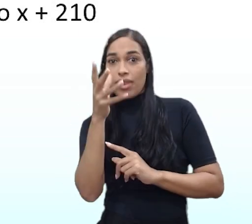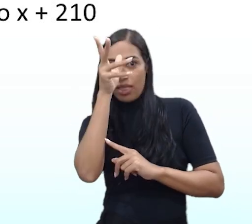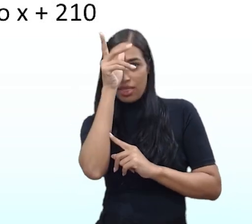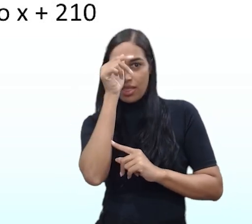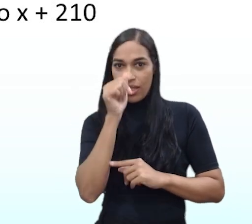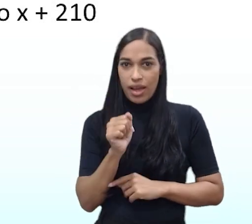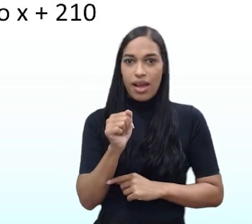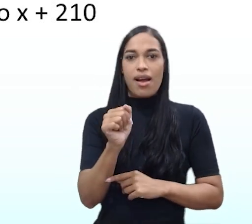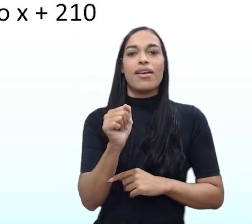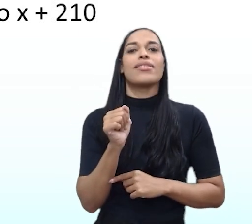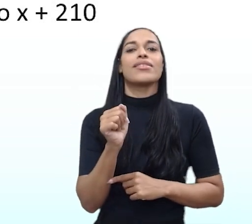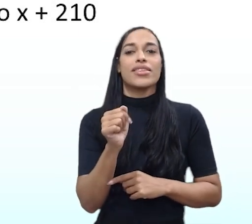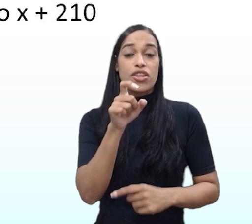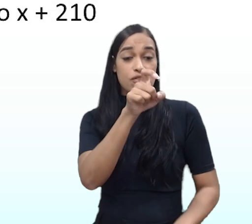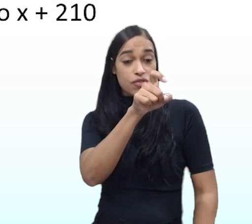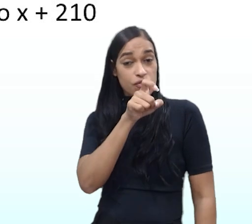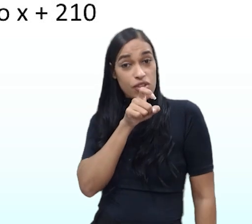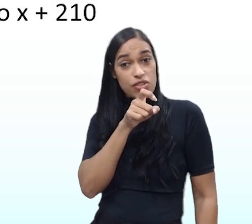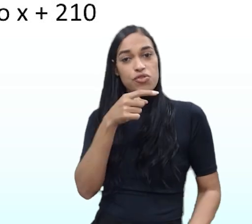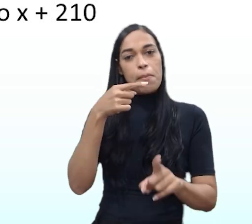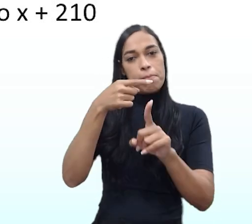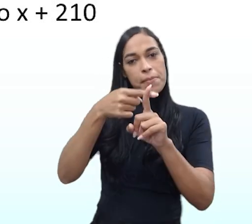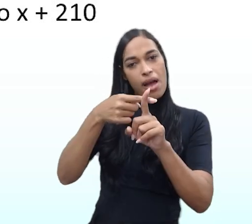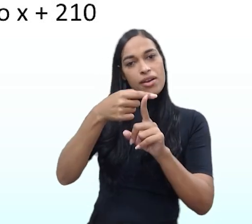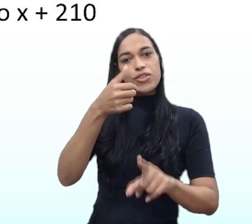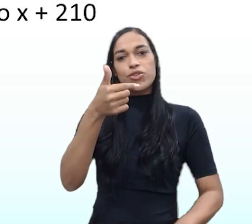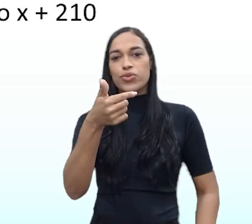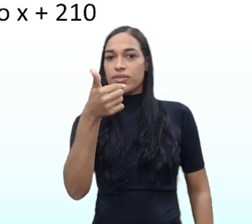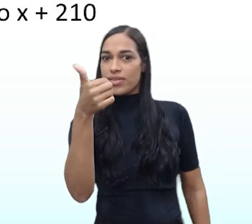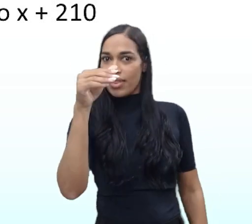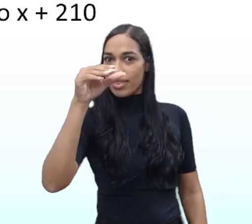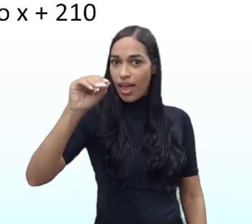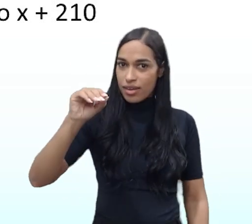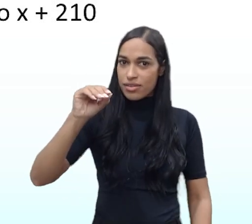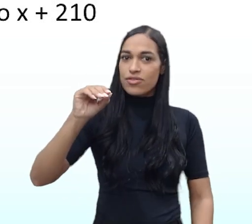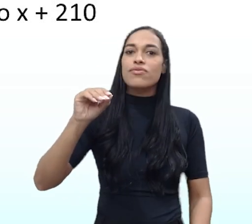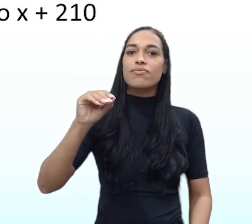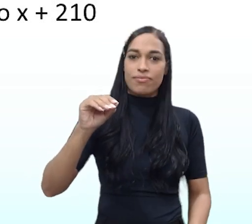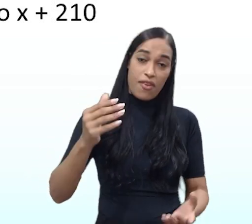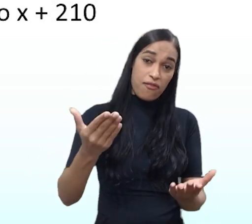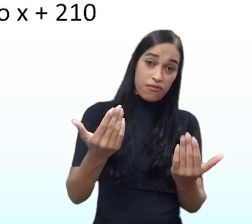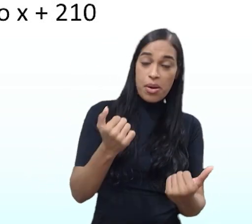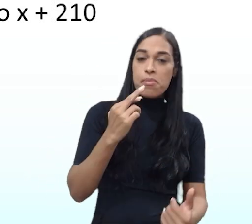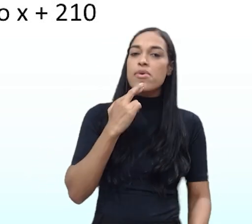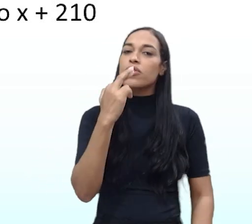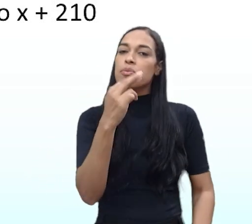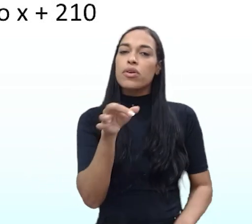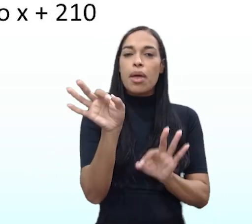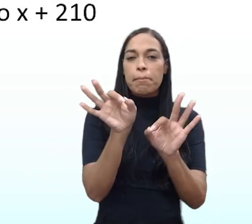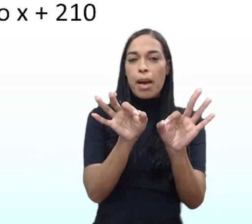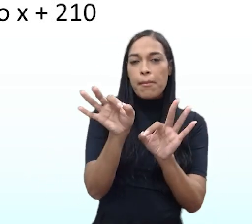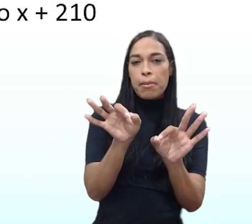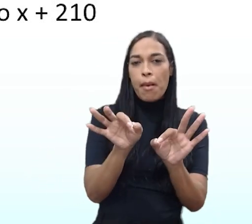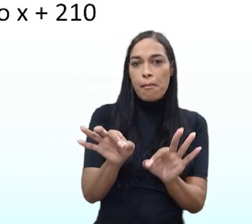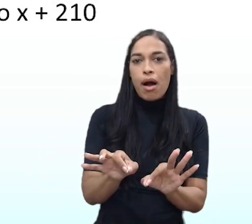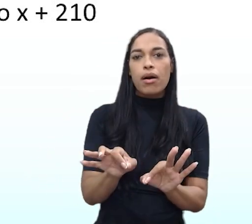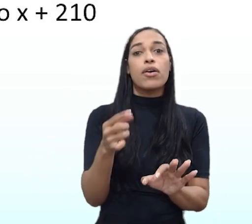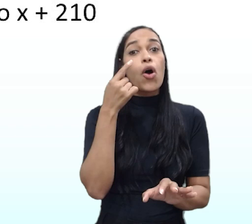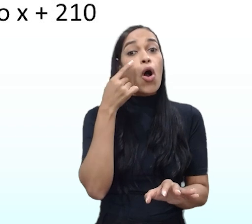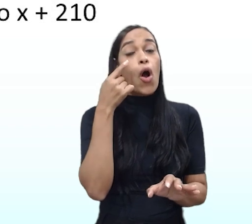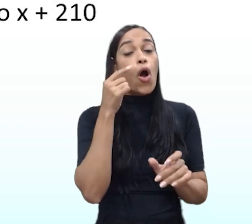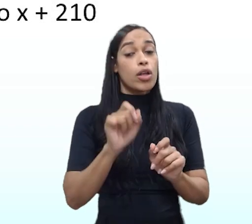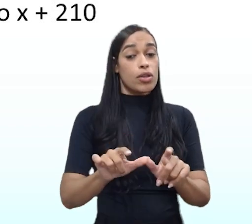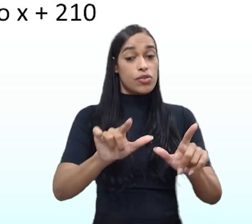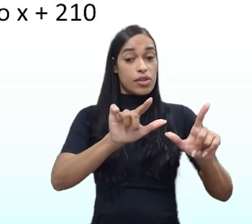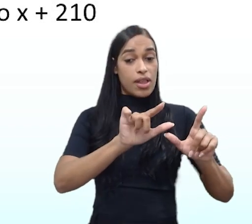número de galinhas vai estar expresso como X mais 210. Combinado, então? Vem comigo para a gente poder montar. Olha aí no